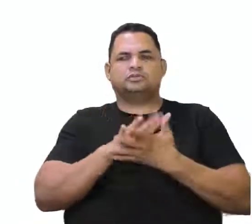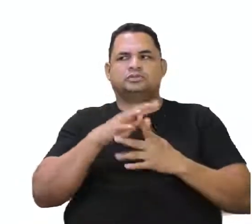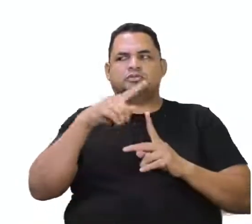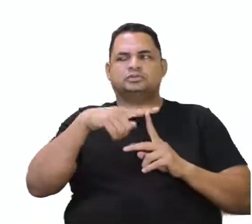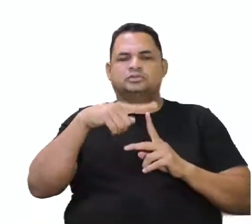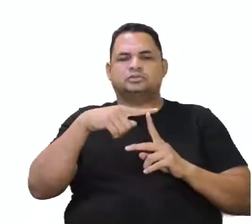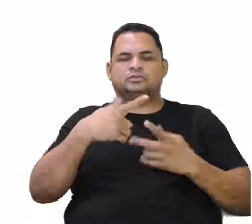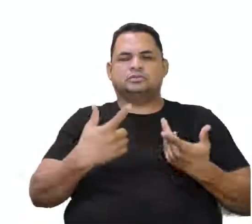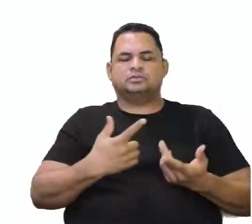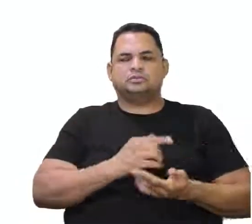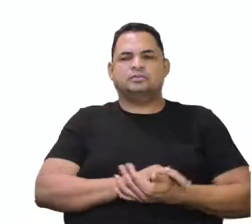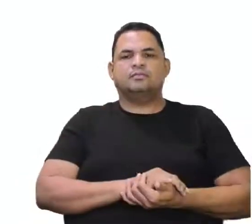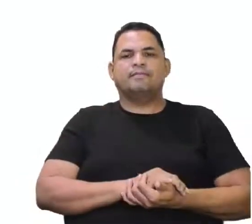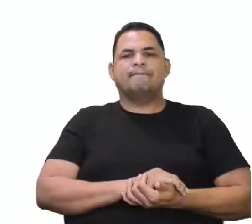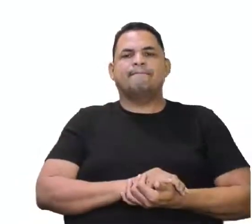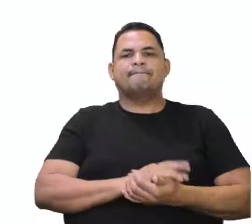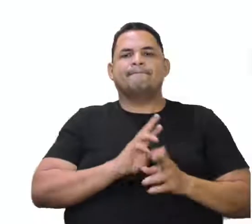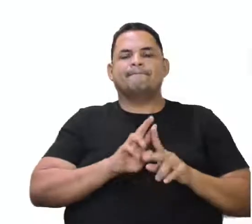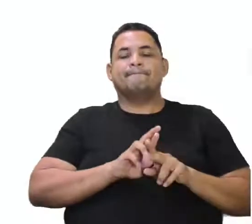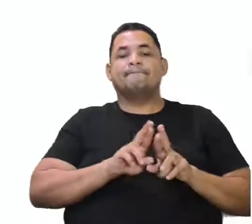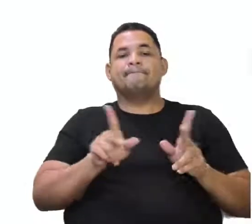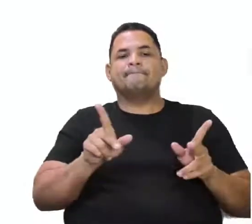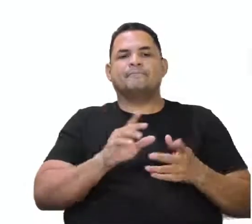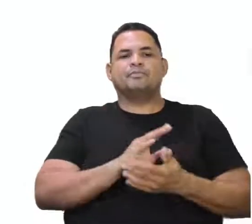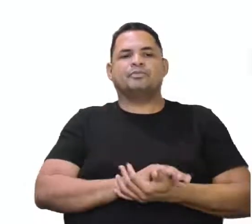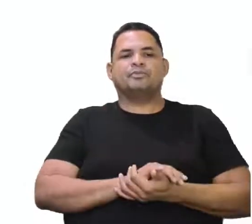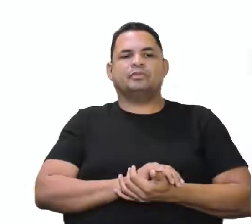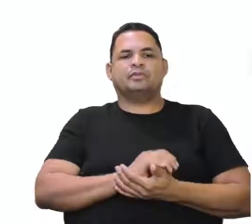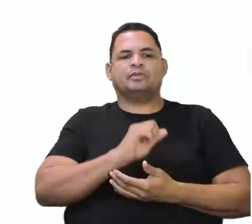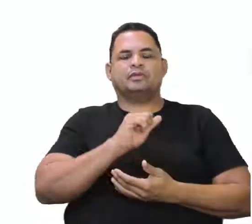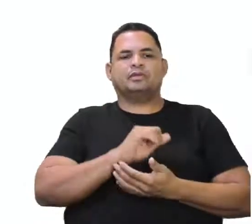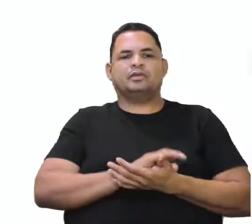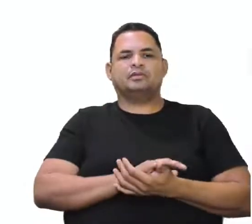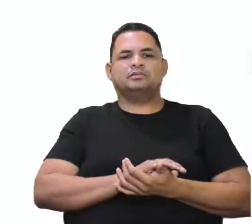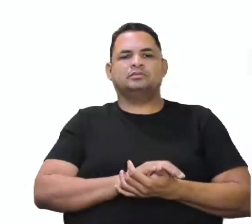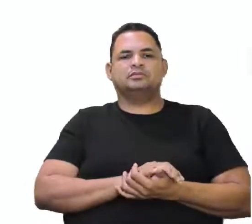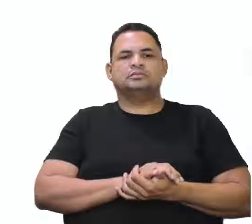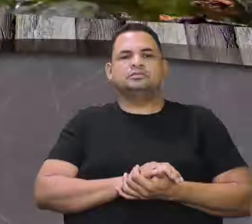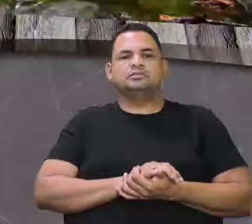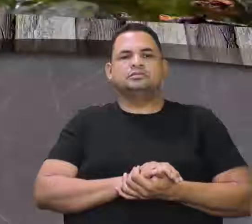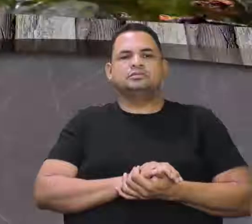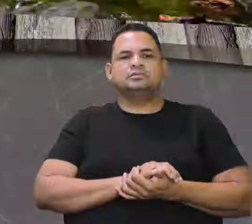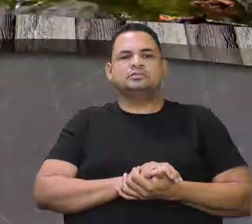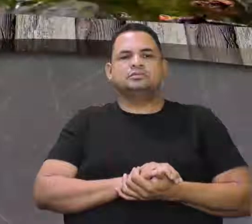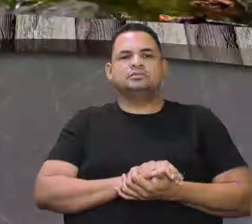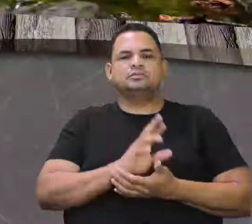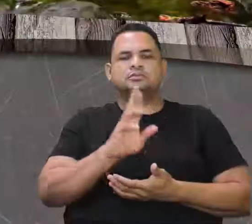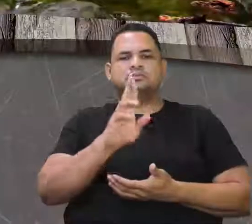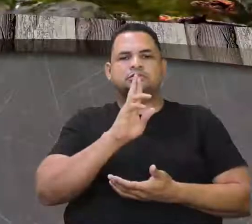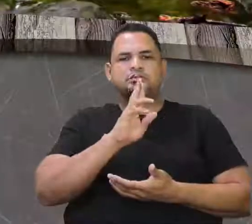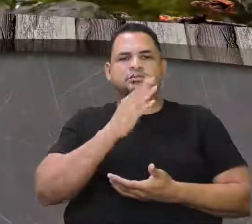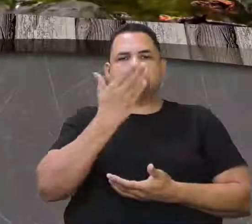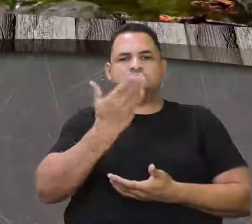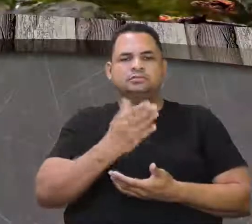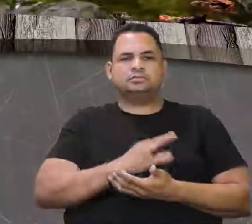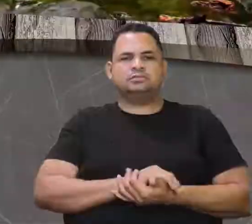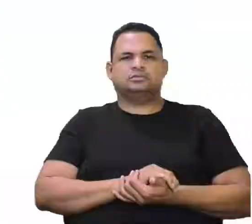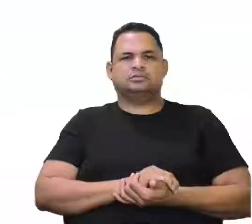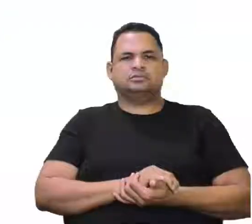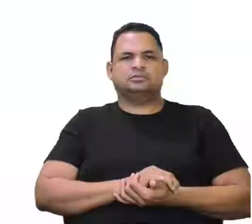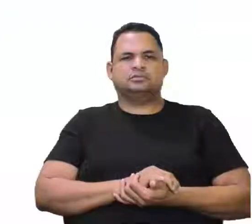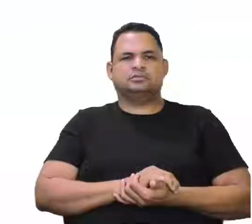tipos, a gente falou agorinha. Então, a gente vai diferenciar a autoecologia e a cinecologia, tá bom? Pode